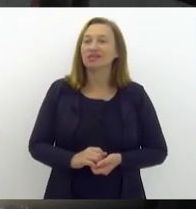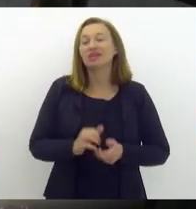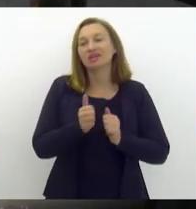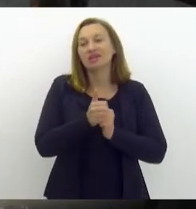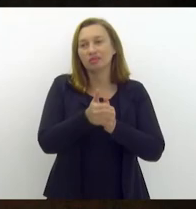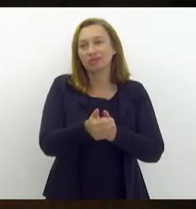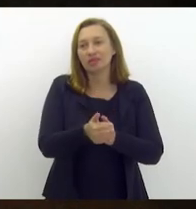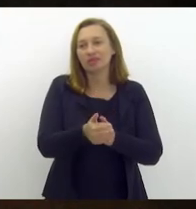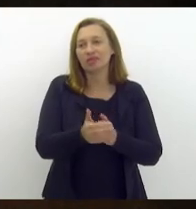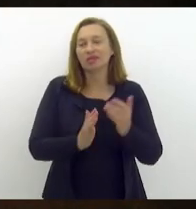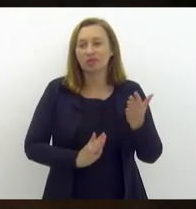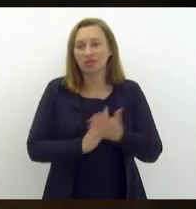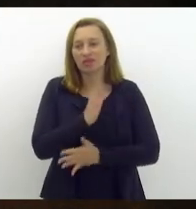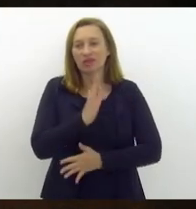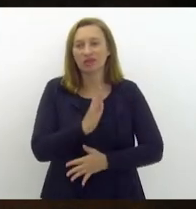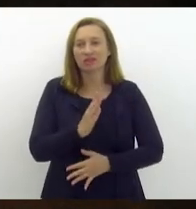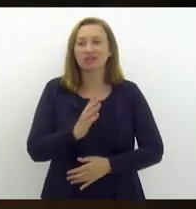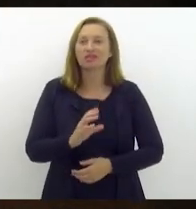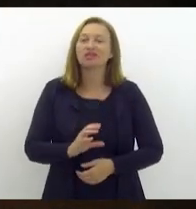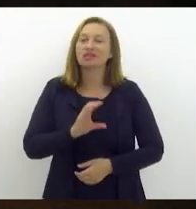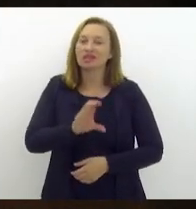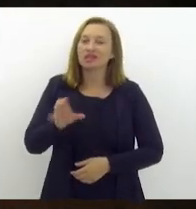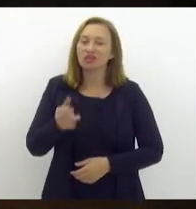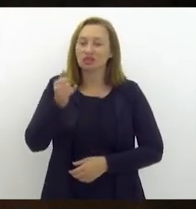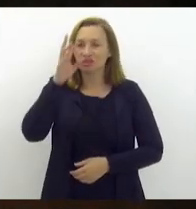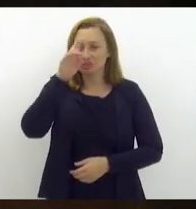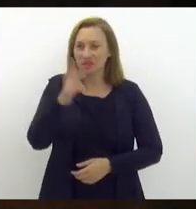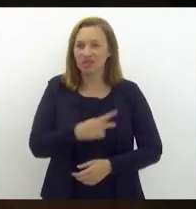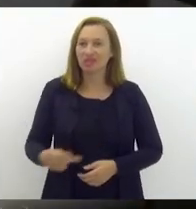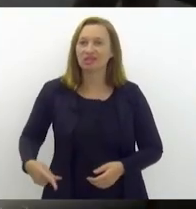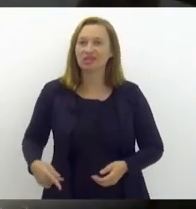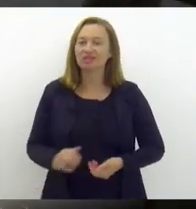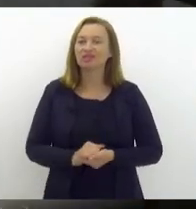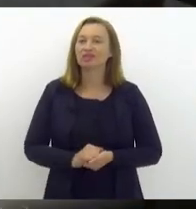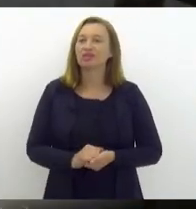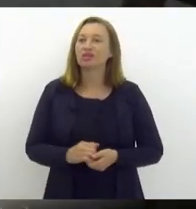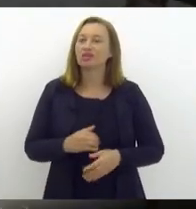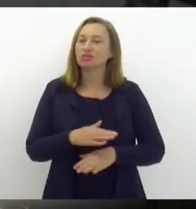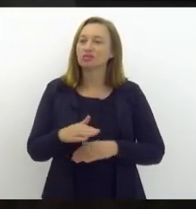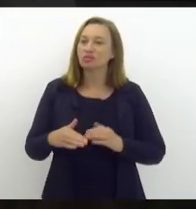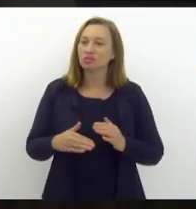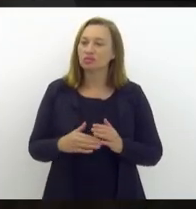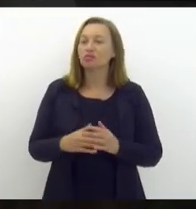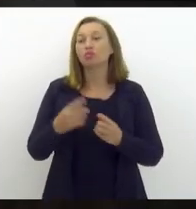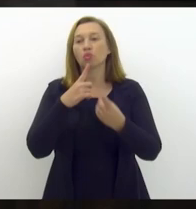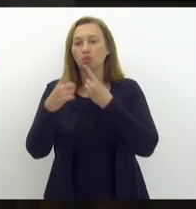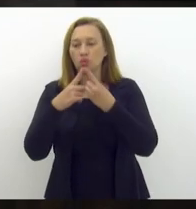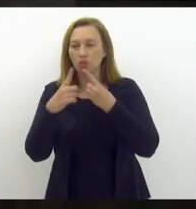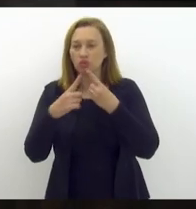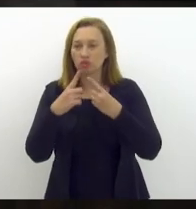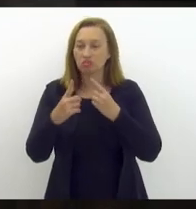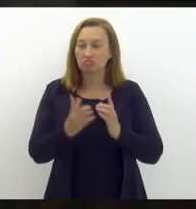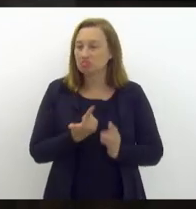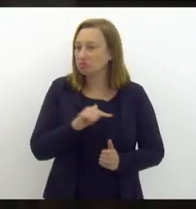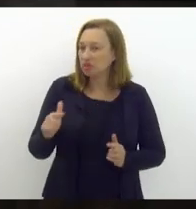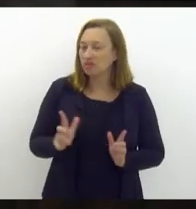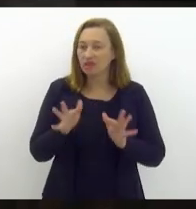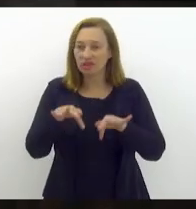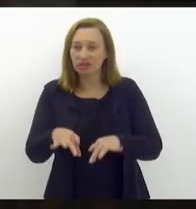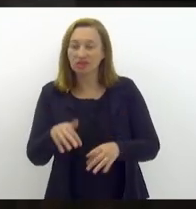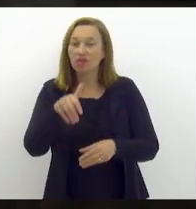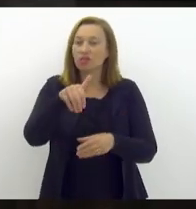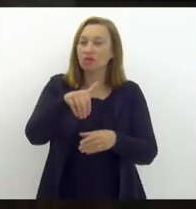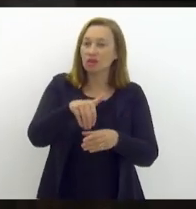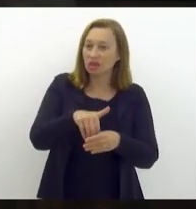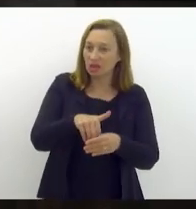Acompanho, favorável, acompanho o parecer aí da CCJ, presidente. Com os pareceres emitidos em discussão, não havendo quem queira discutir,